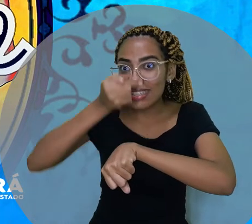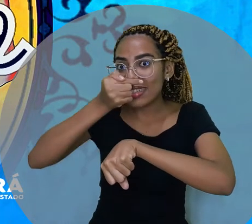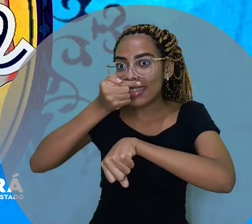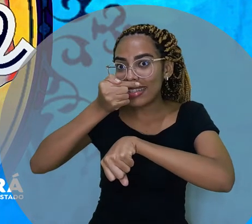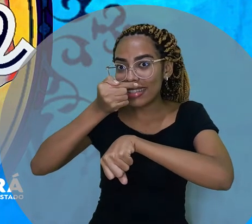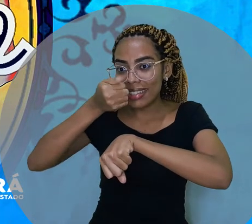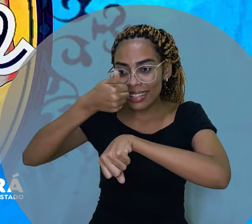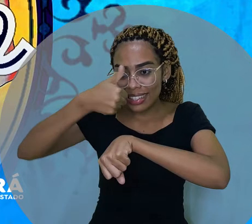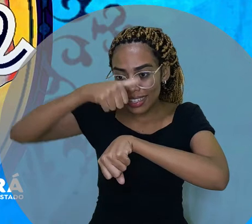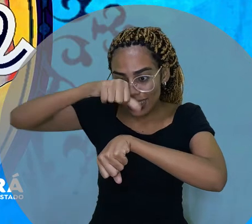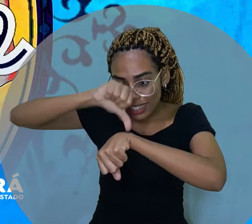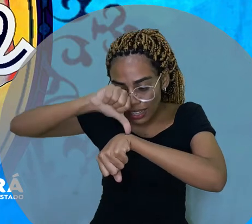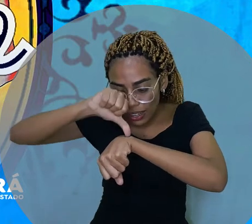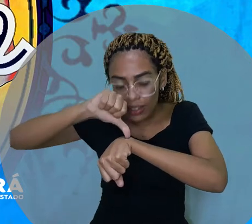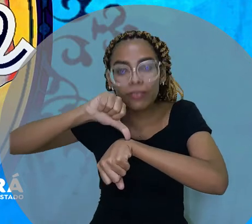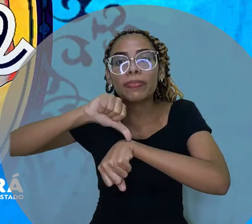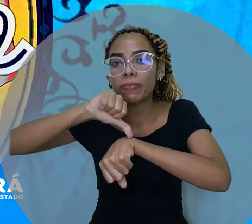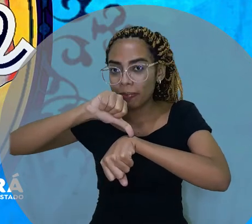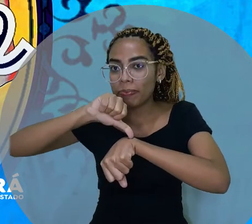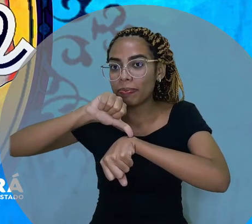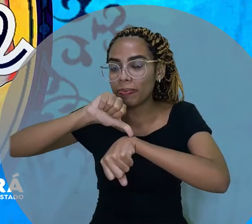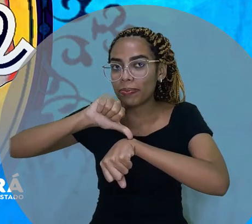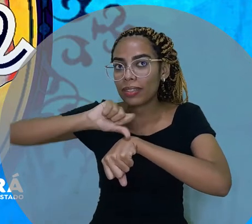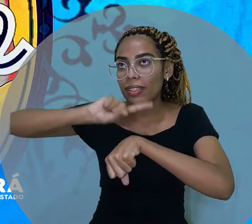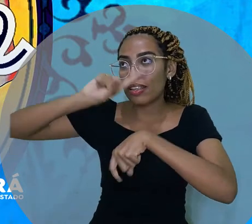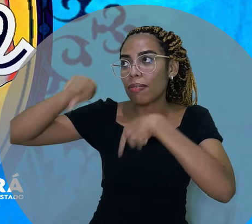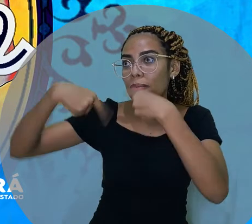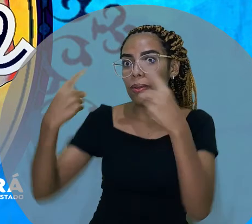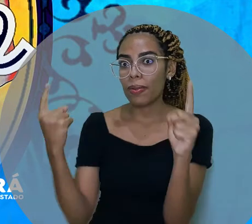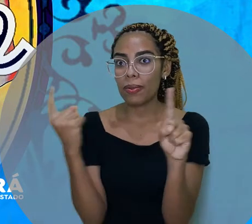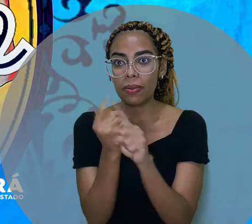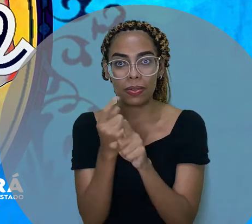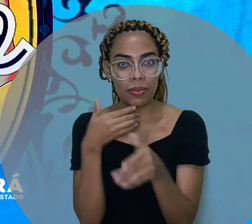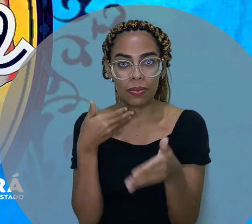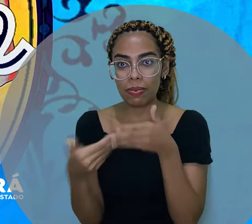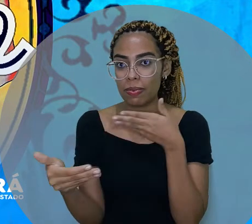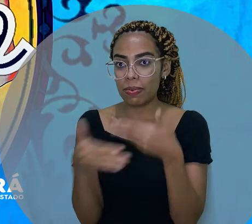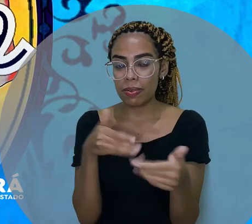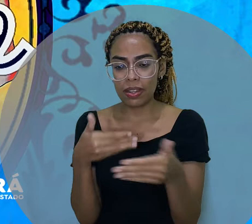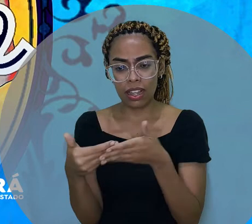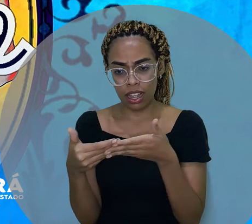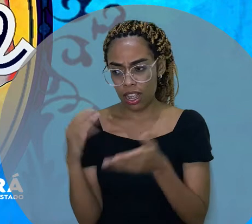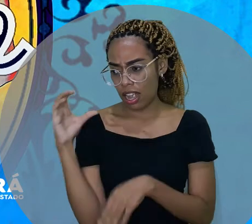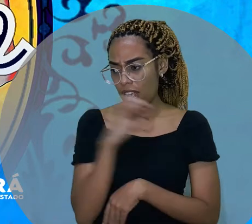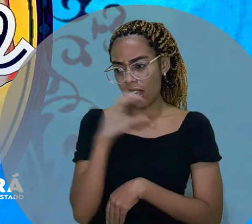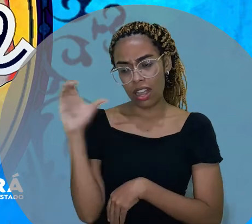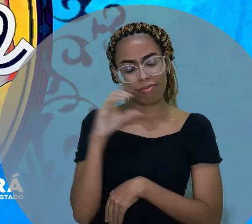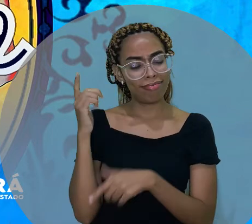os ponteiros dos relógios passarem das 7 para uma nova conversa, um novo